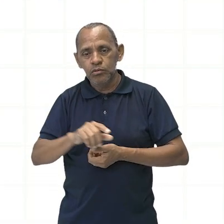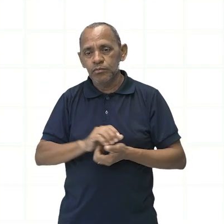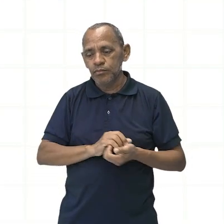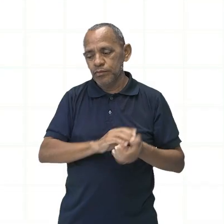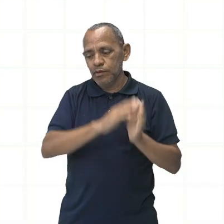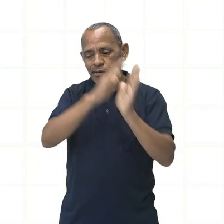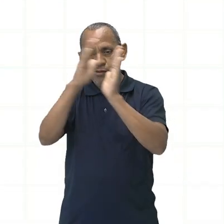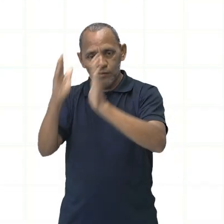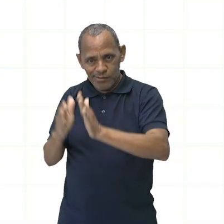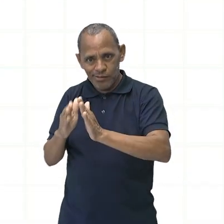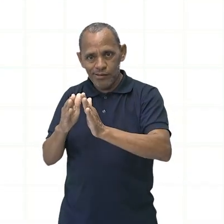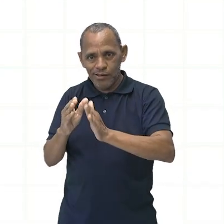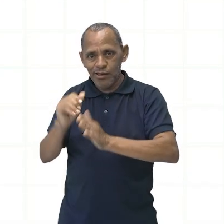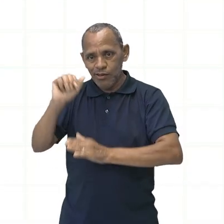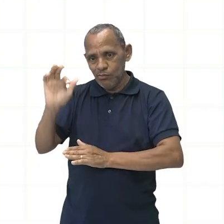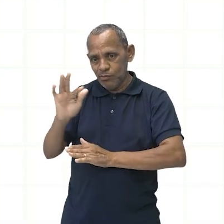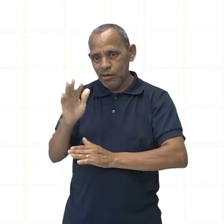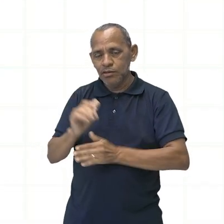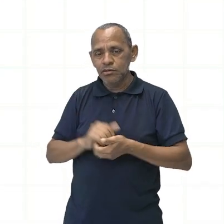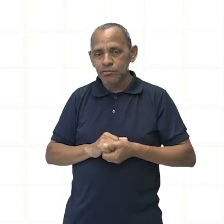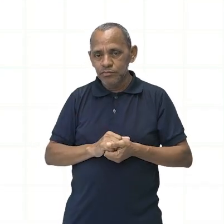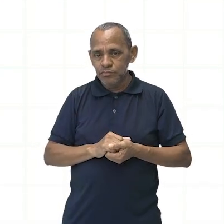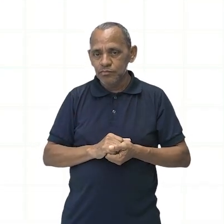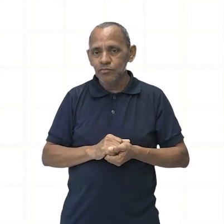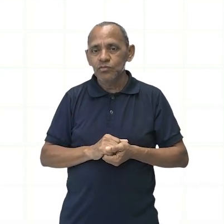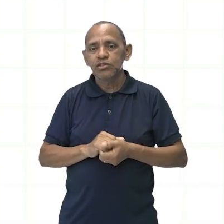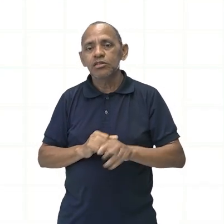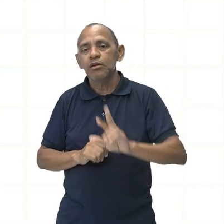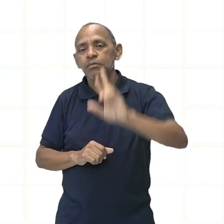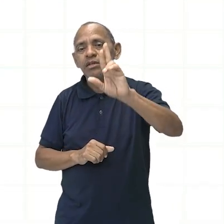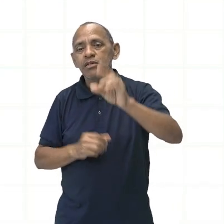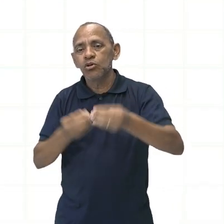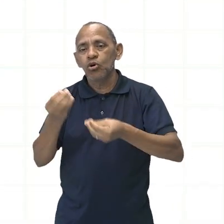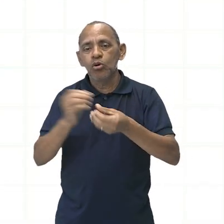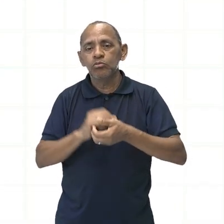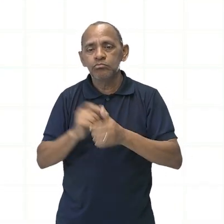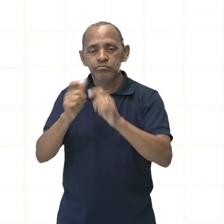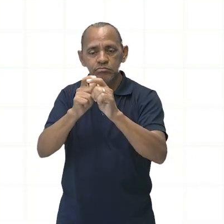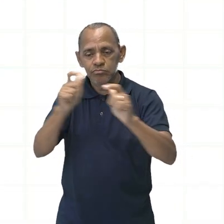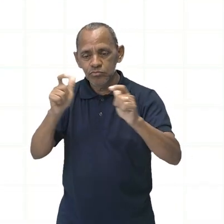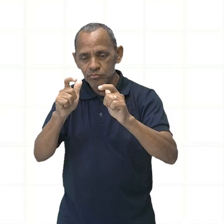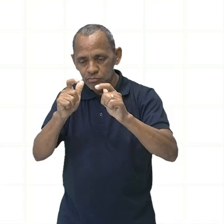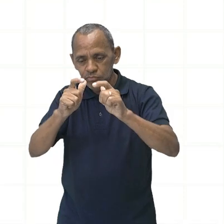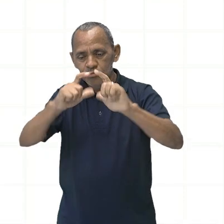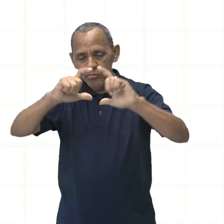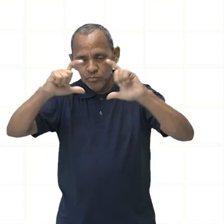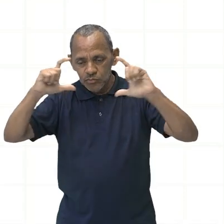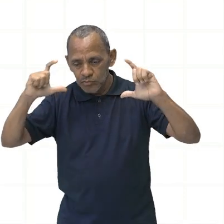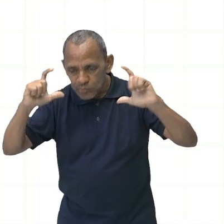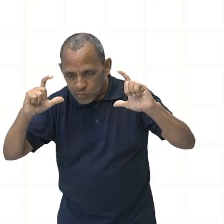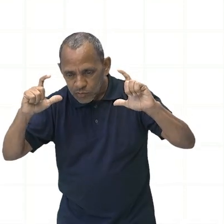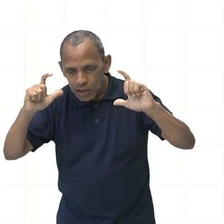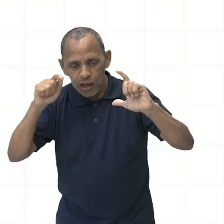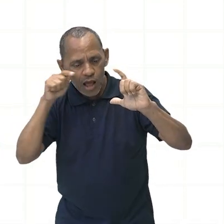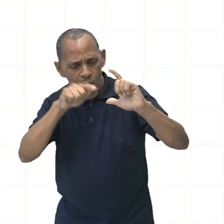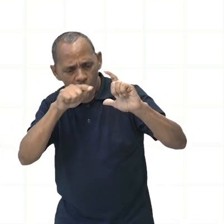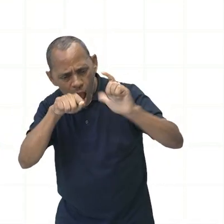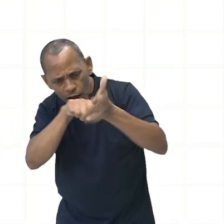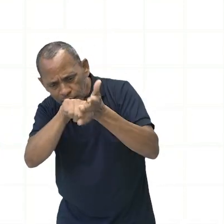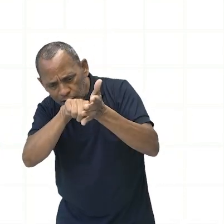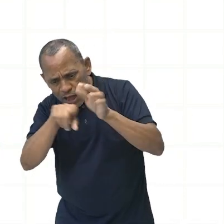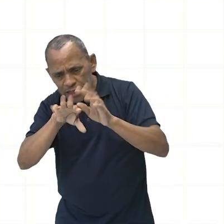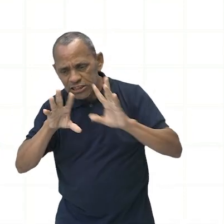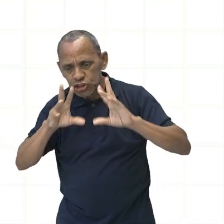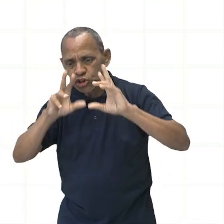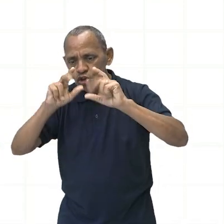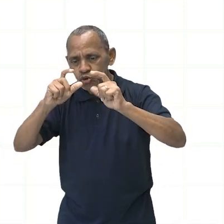última imagem, a mais à direita, nós temos a representação em um maior aumento ainda, onde nós conseguimos distinguir